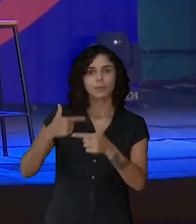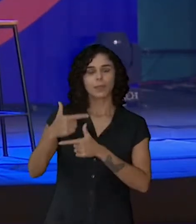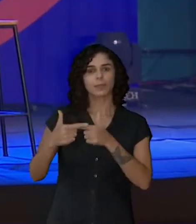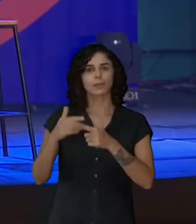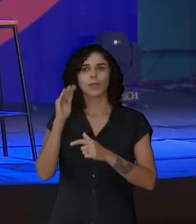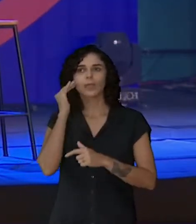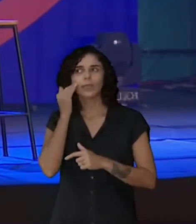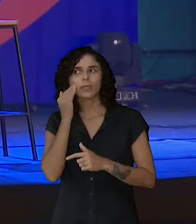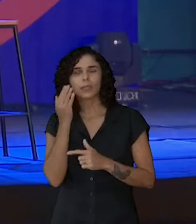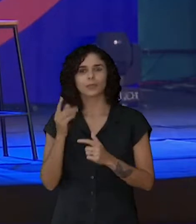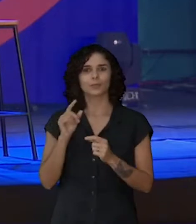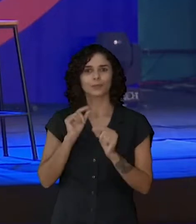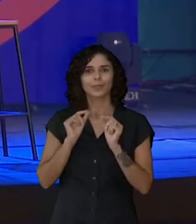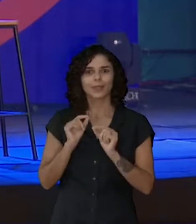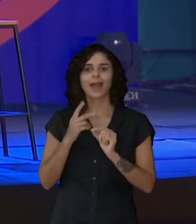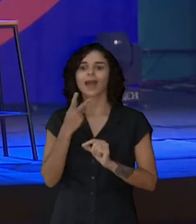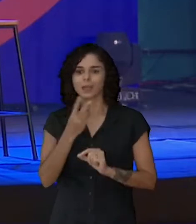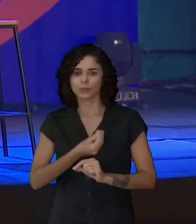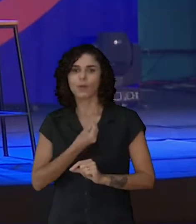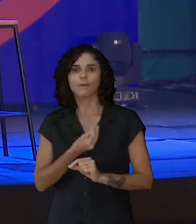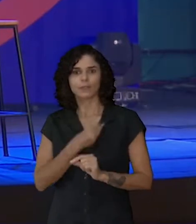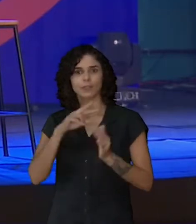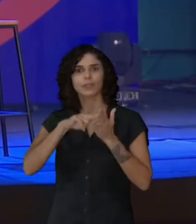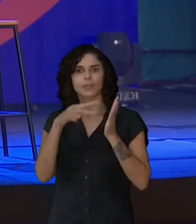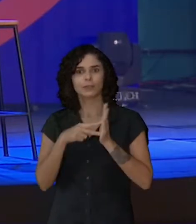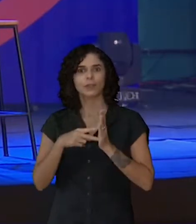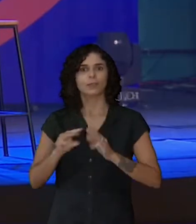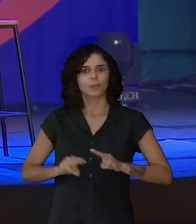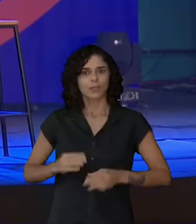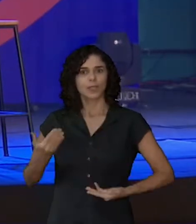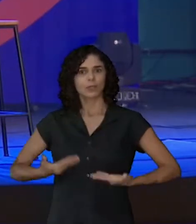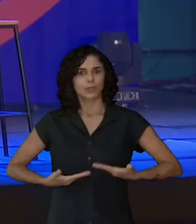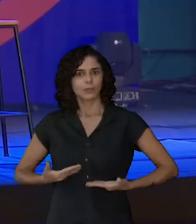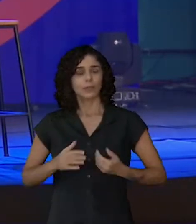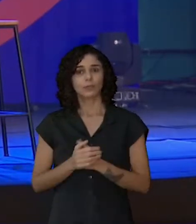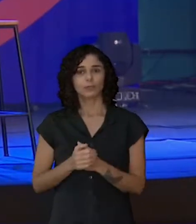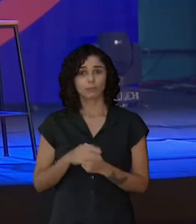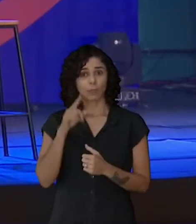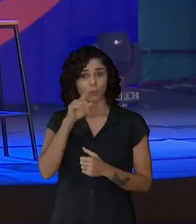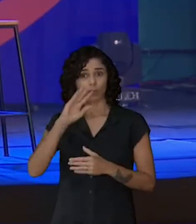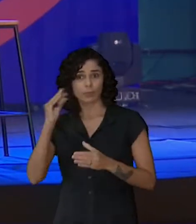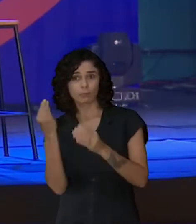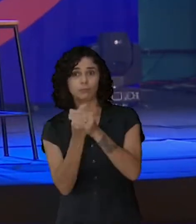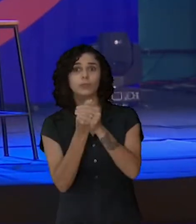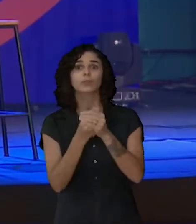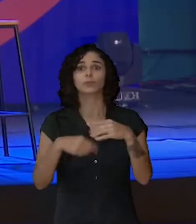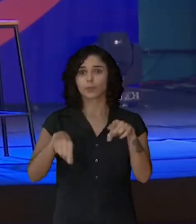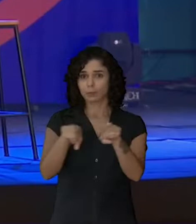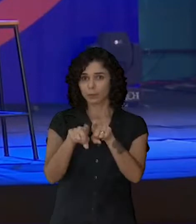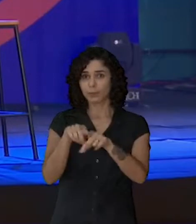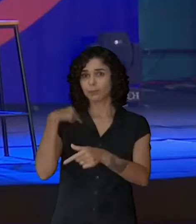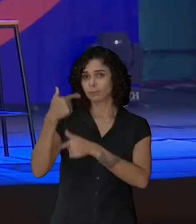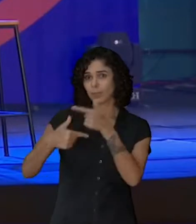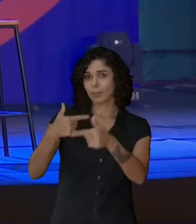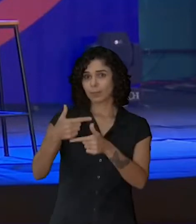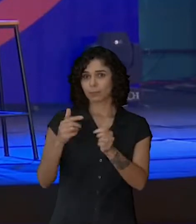ministério. E vão servir em todos os lugares. E isso inclui você necessariamente. Amém?